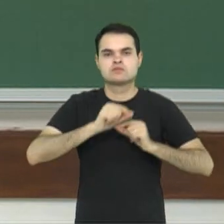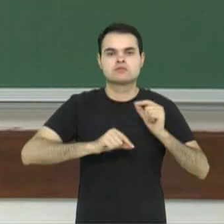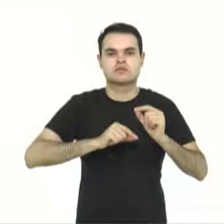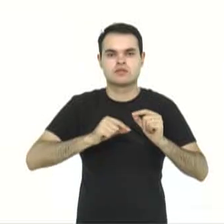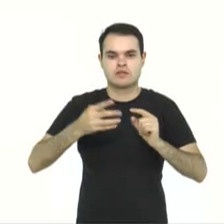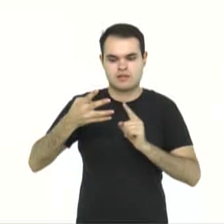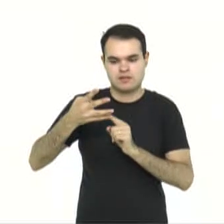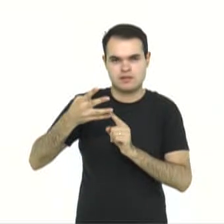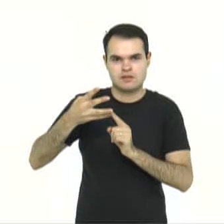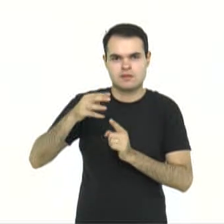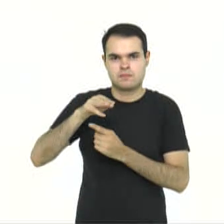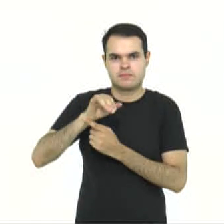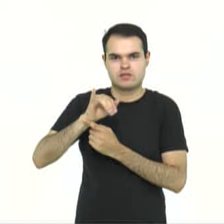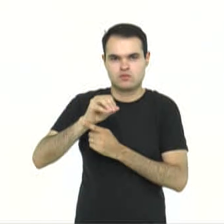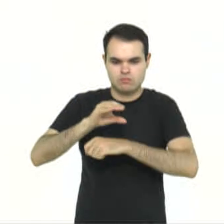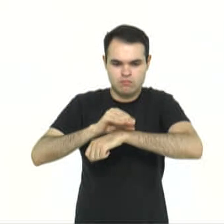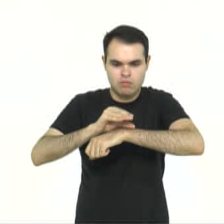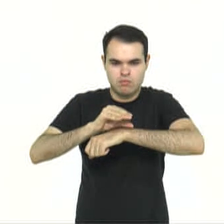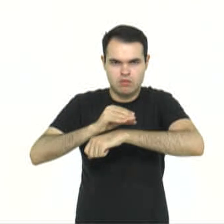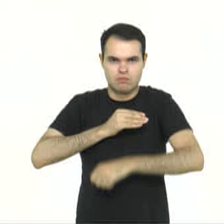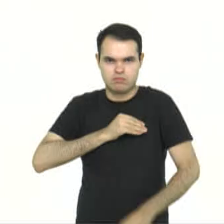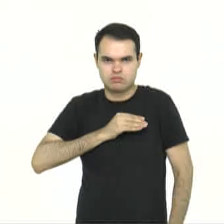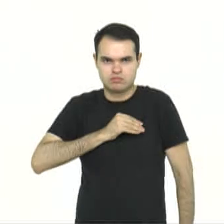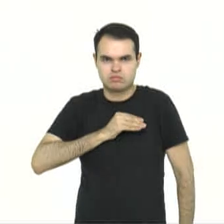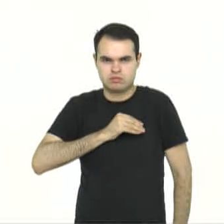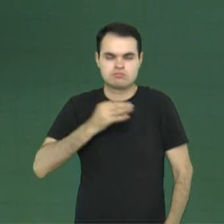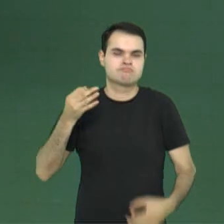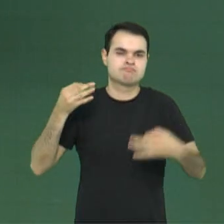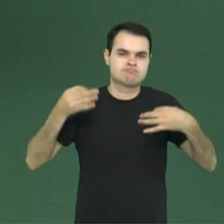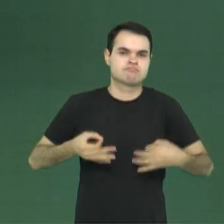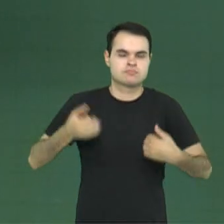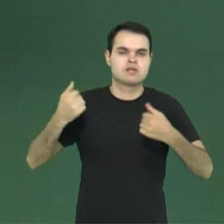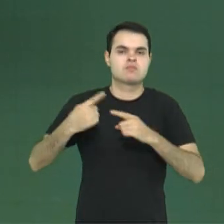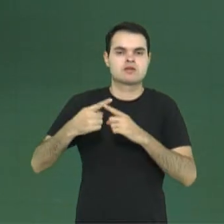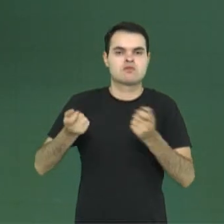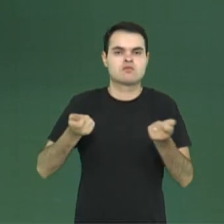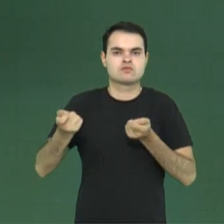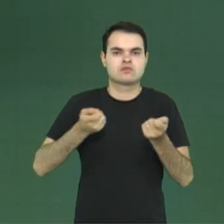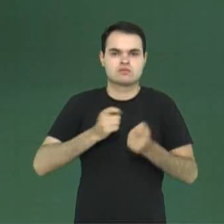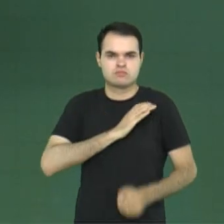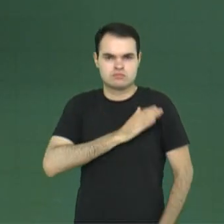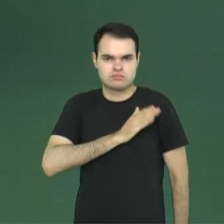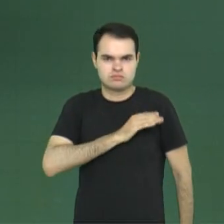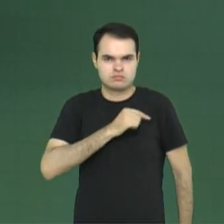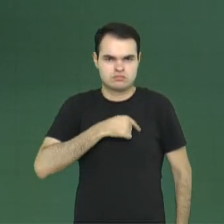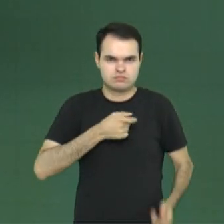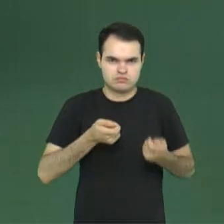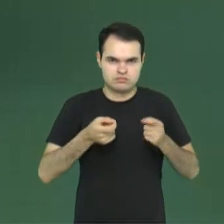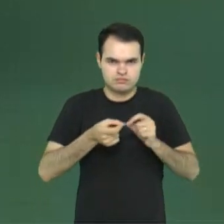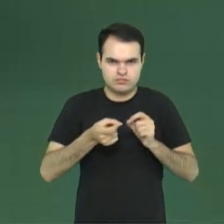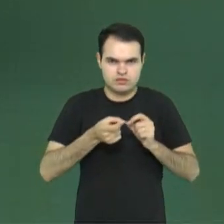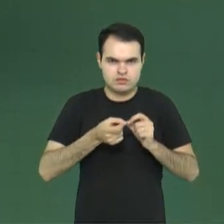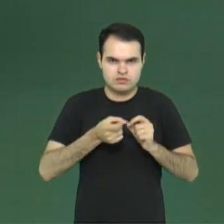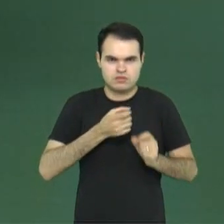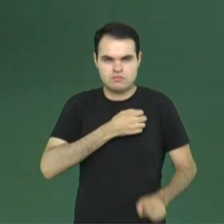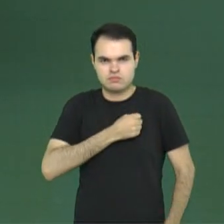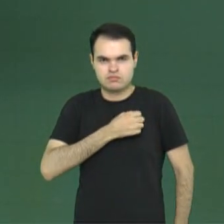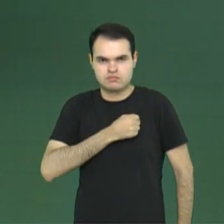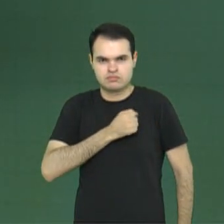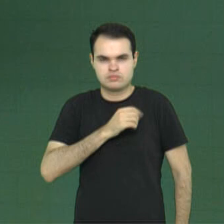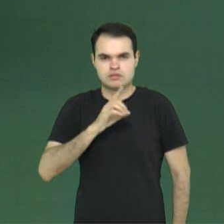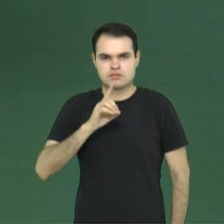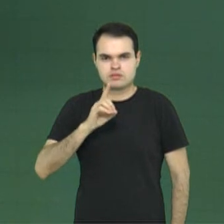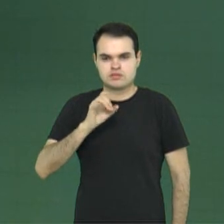movimentos miogênicos, tá? Acertou, ou seja, o próprio controle do coração que vai fazer esses movimentos de sístole e